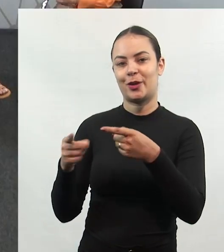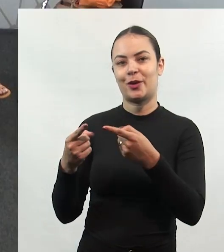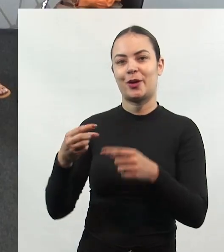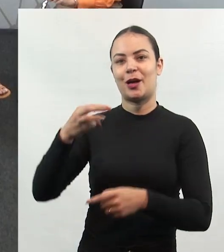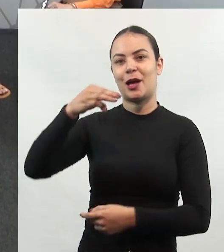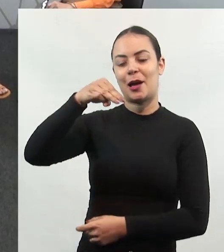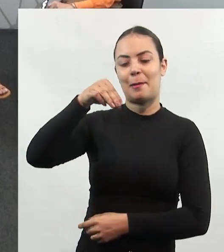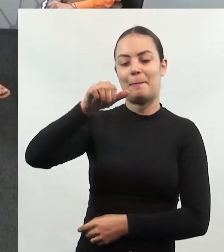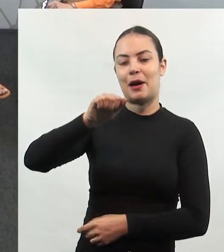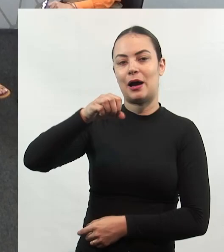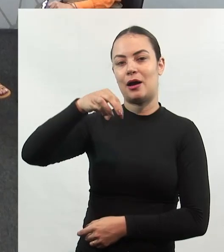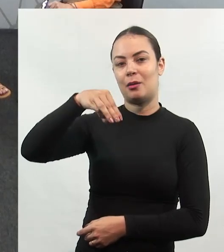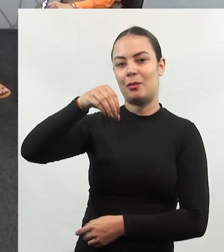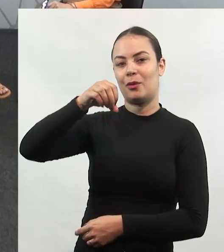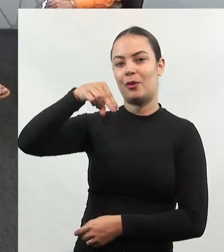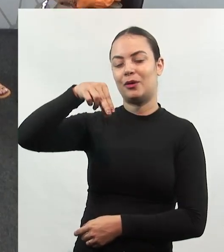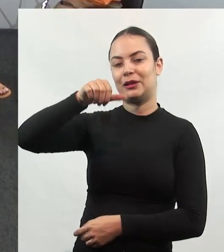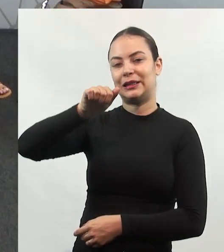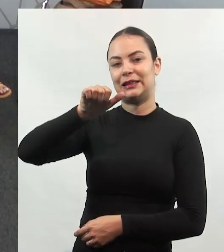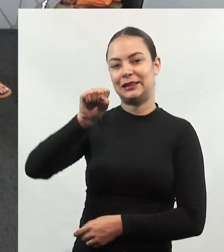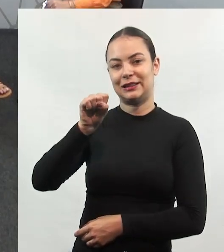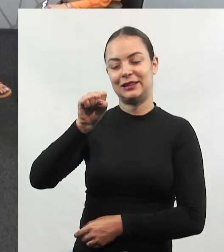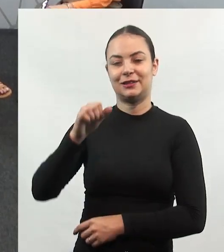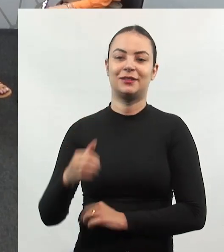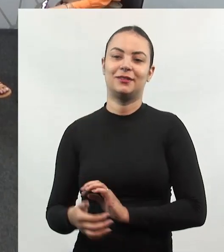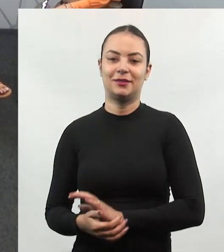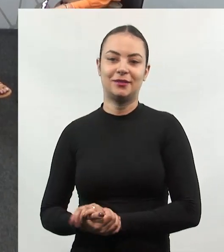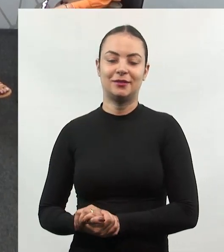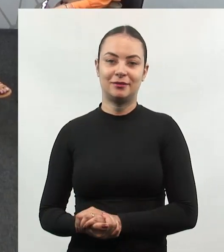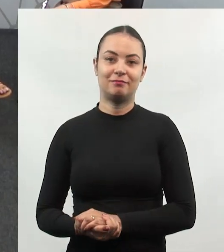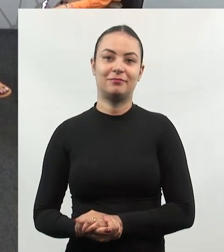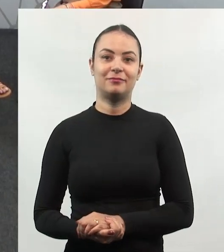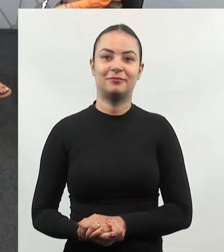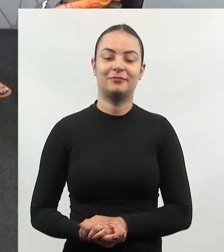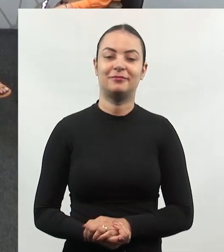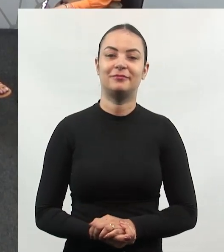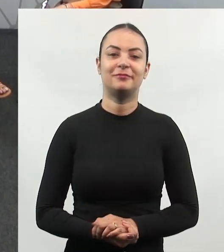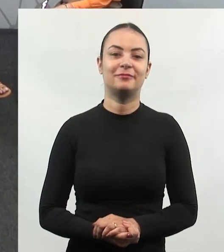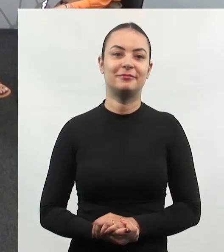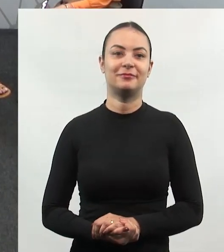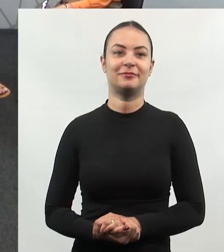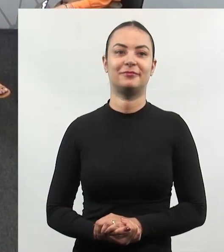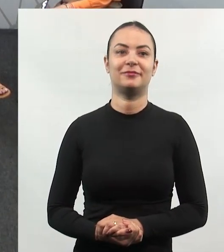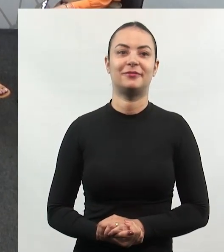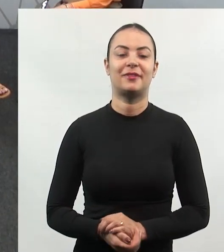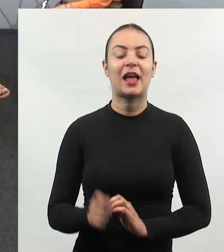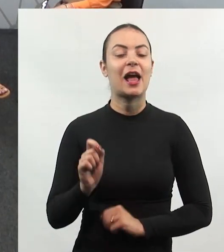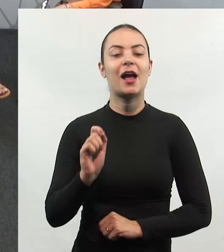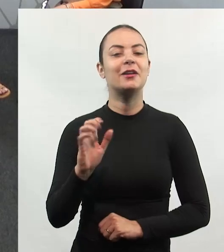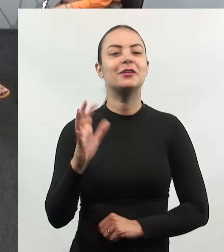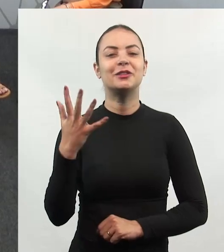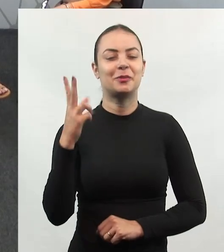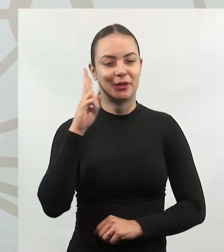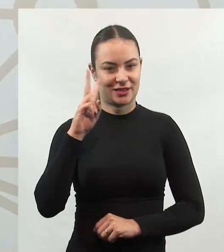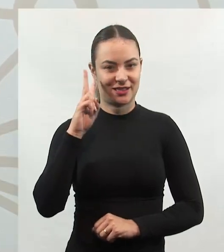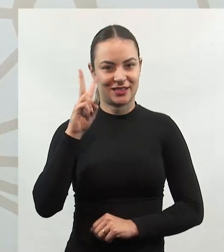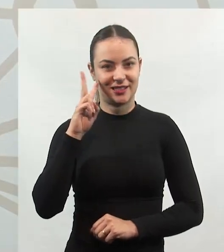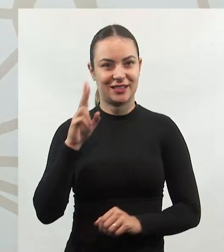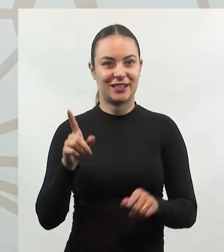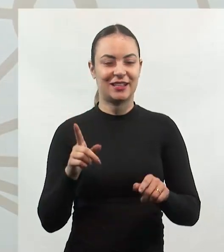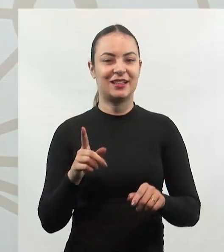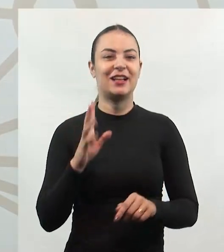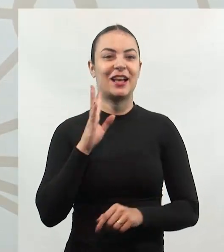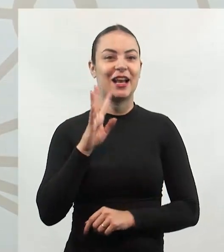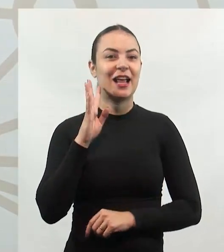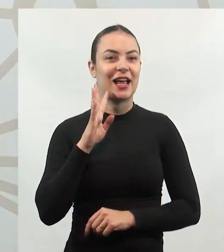dos jogos chama- escolares. Os jogos internos do Carmela Gente, Dutra. Geeks, olha- nossa, cada turma tinha um nome, criava um nome, né? Lembra Sim. que